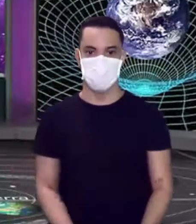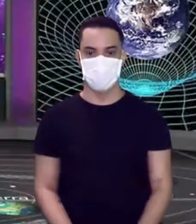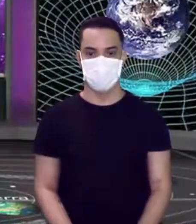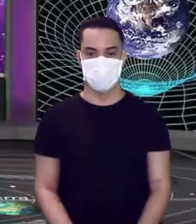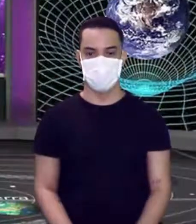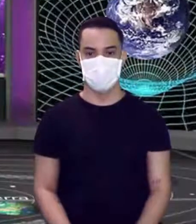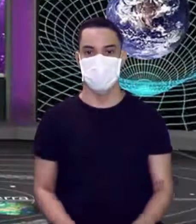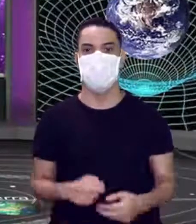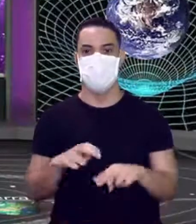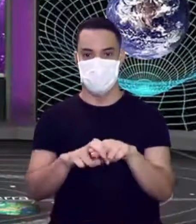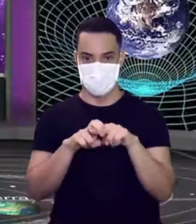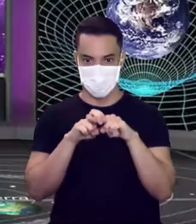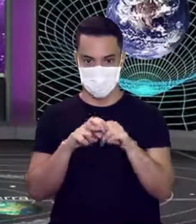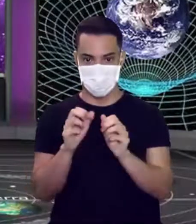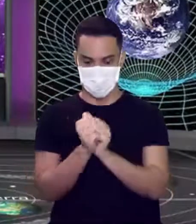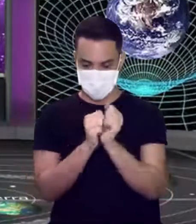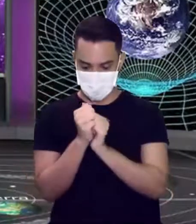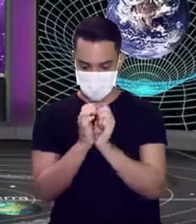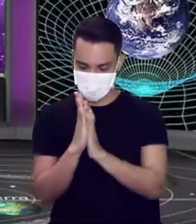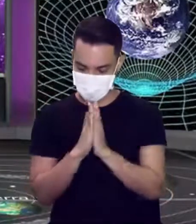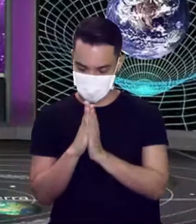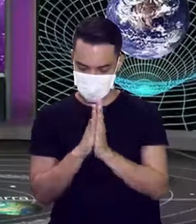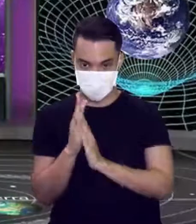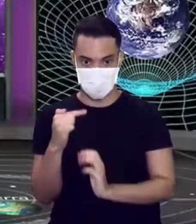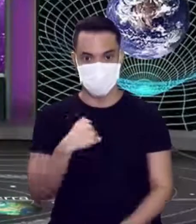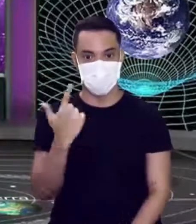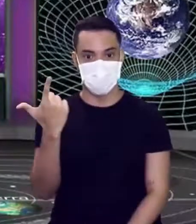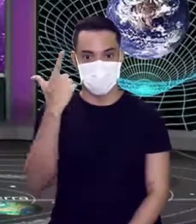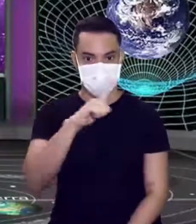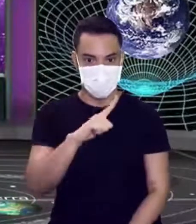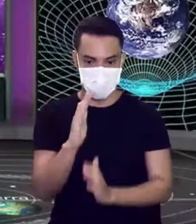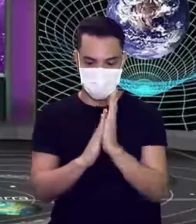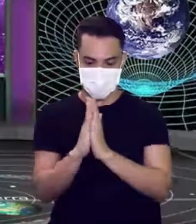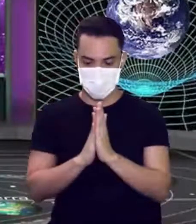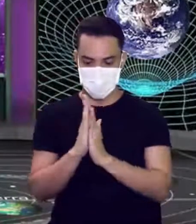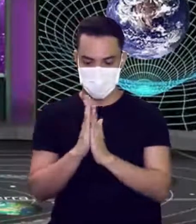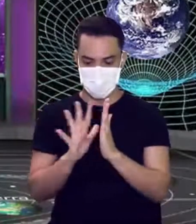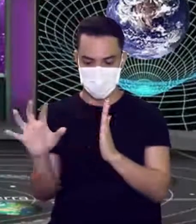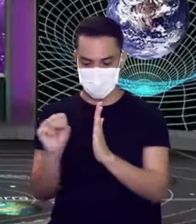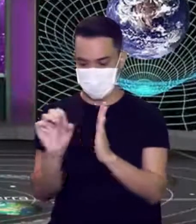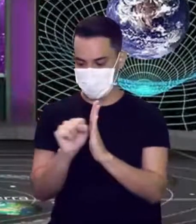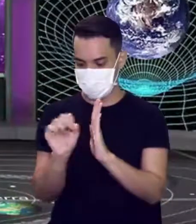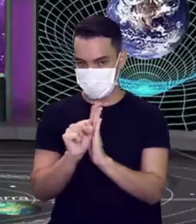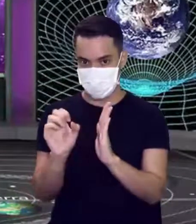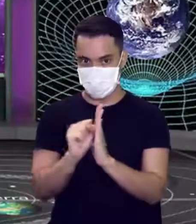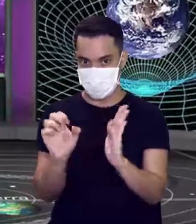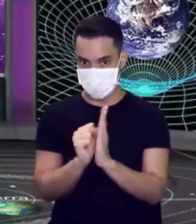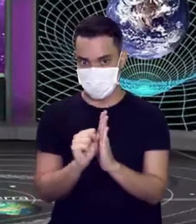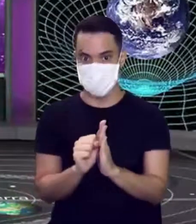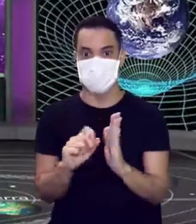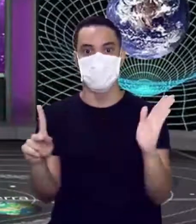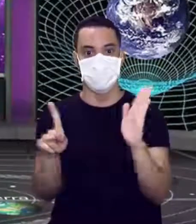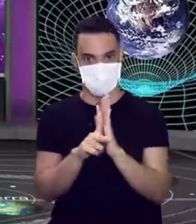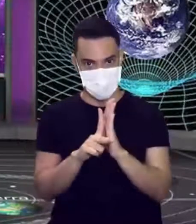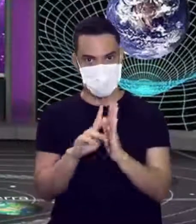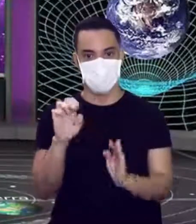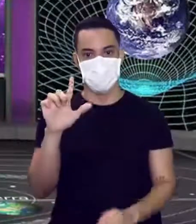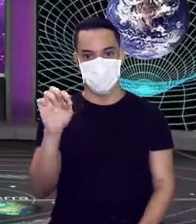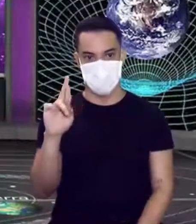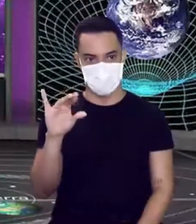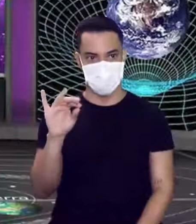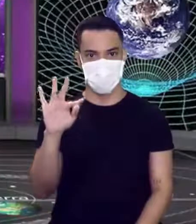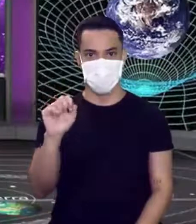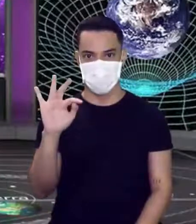positivamente. Então, atritou, eu consigo, através do atrito, carregar de maneira eletrostática os nossos